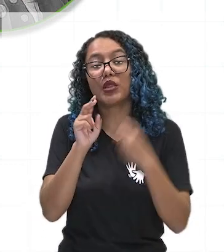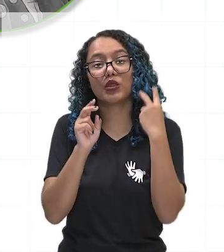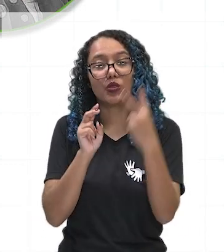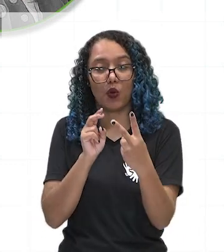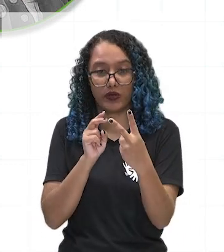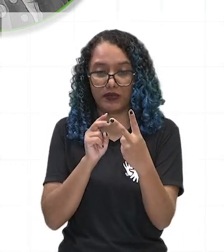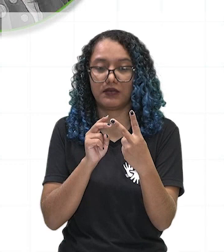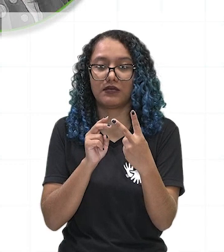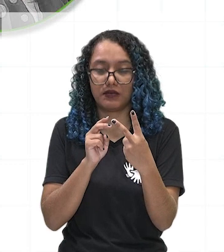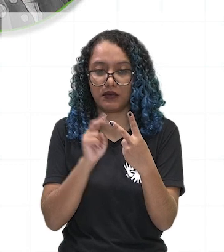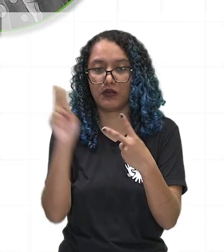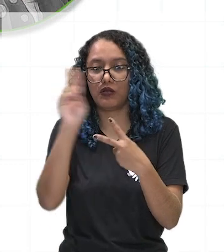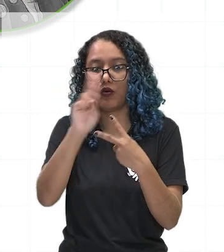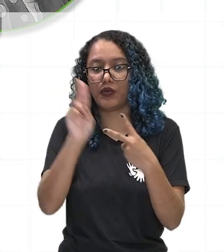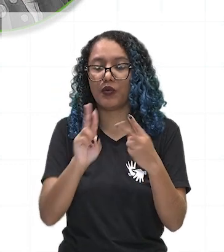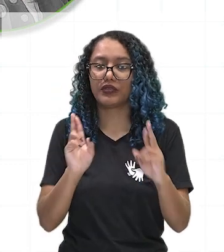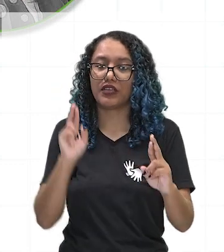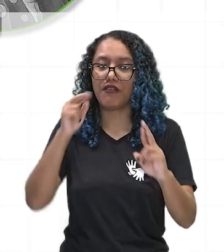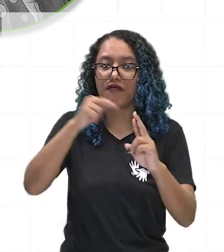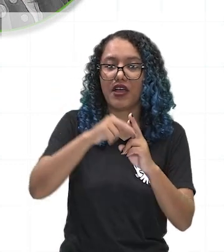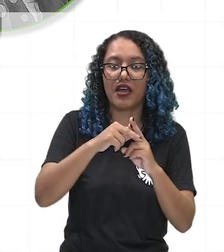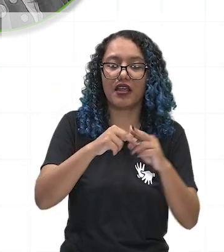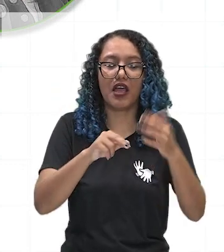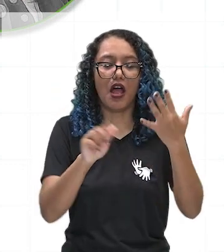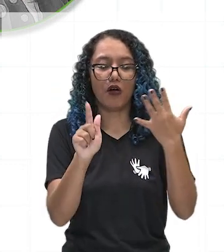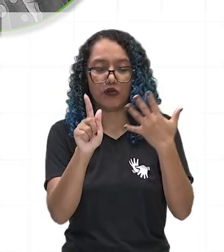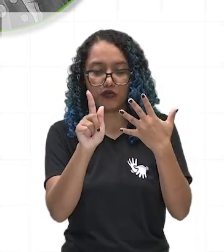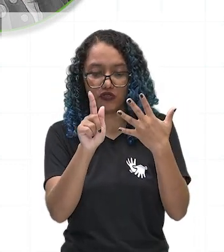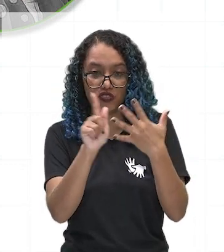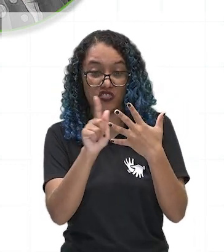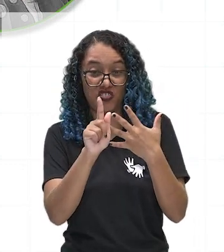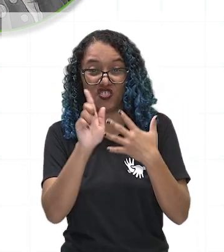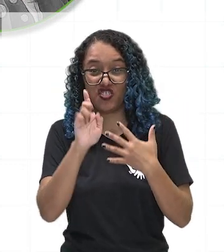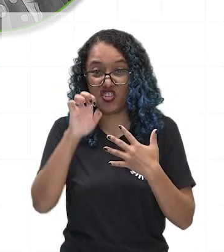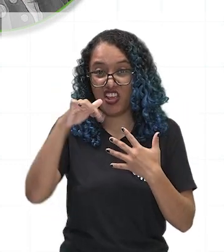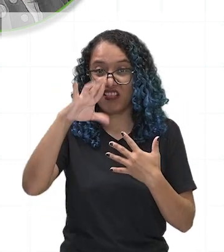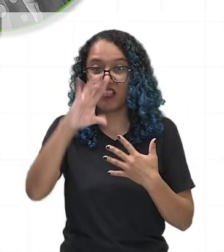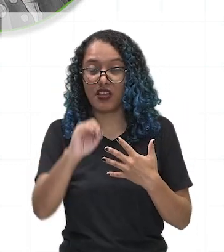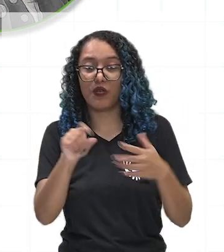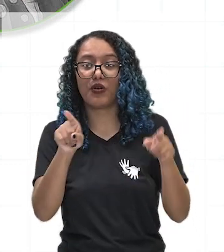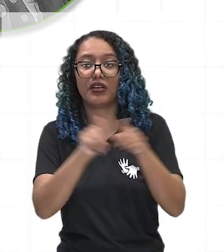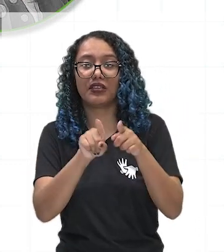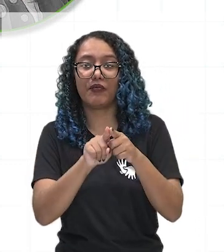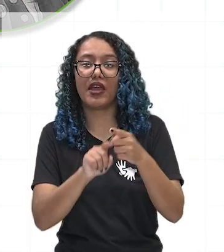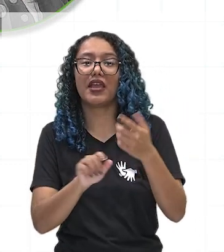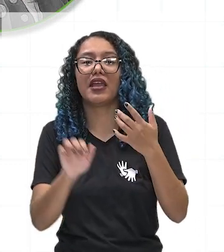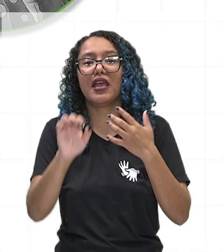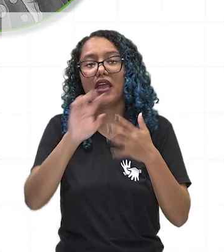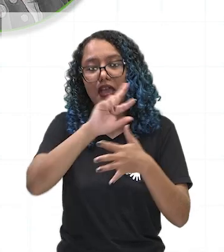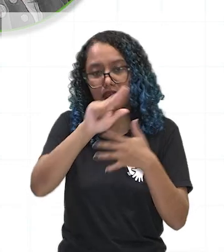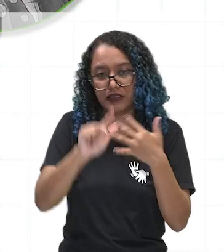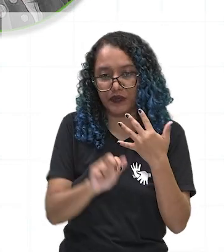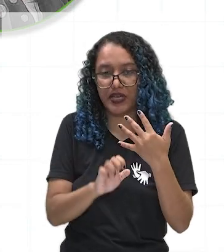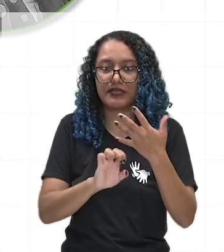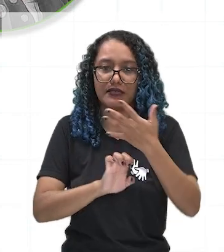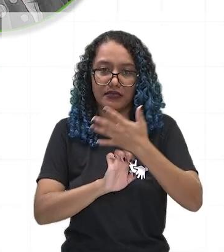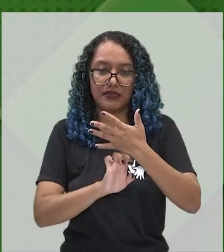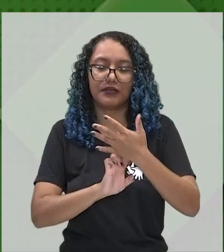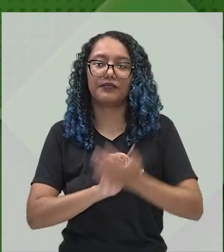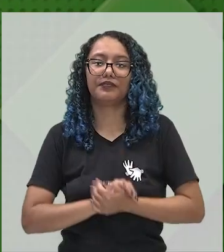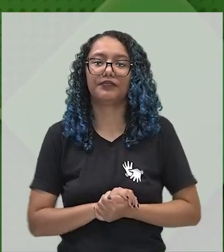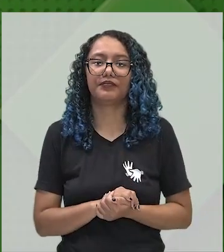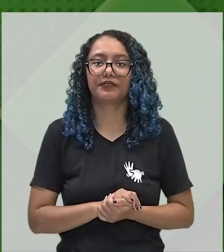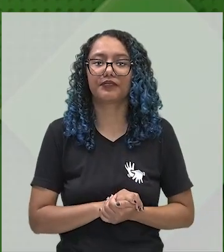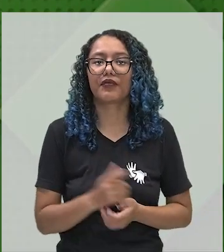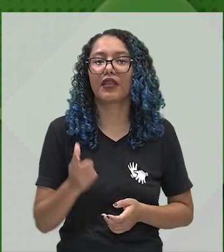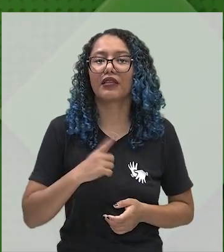faça referência ao gênero e à espécie. Então, basicamente, ele estabeleceu esse sistema em que a gente tem aí